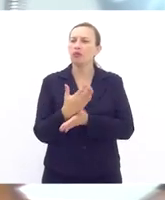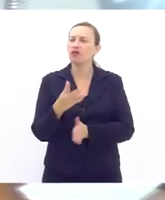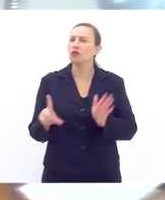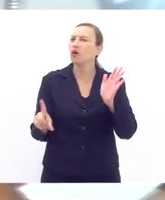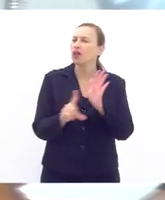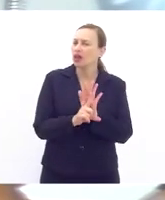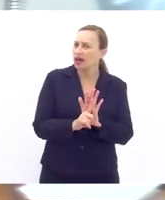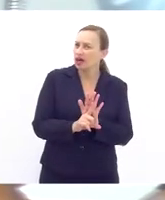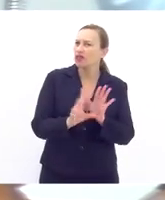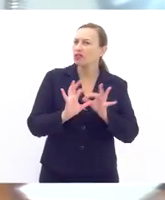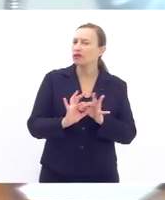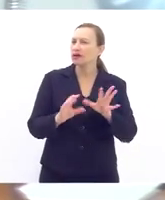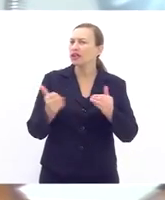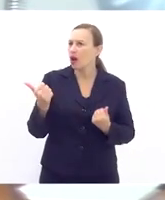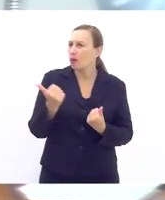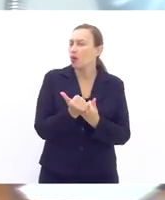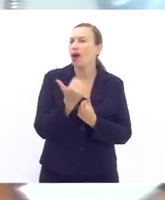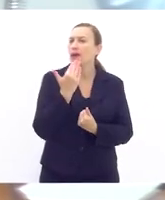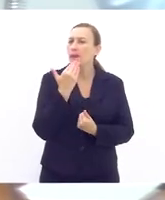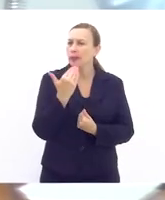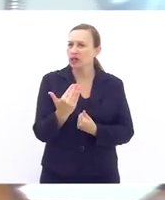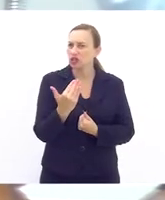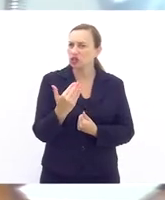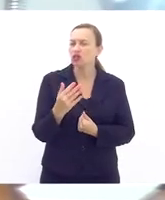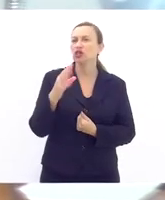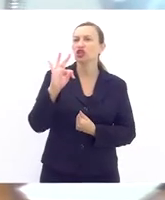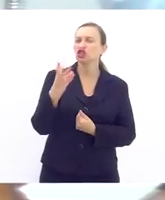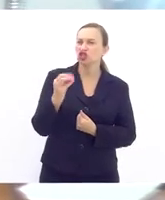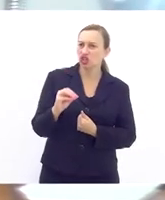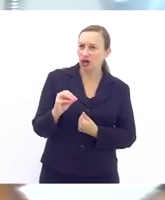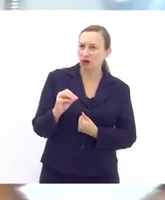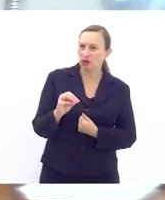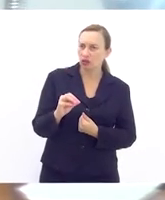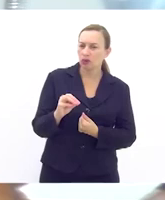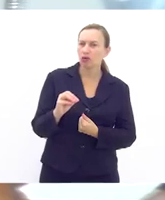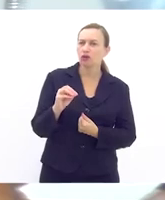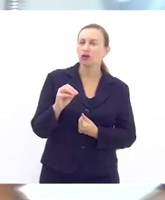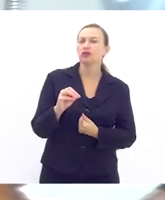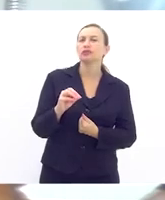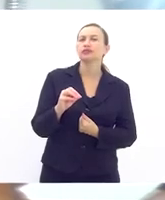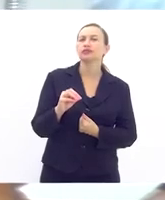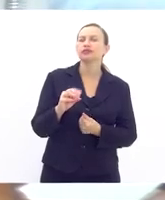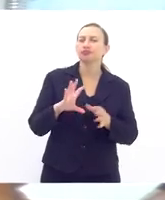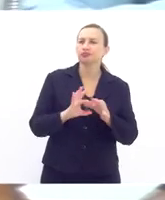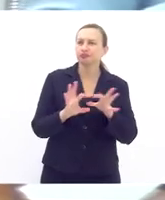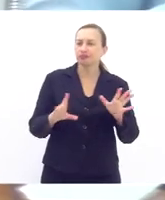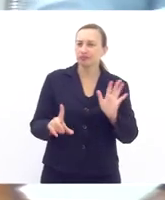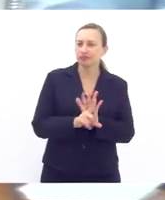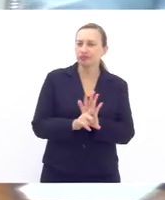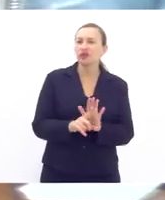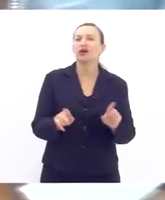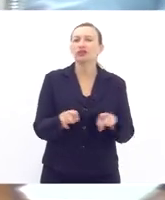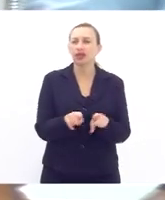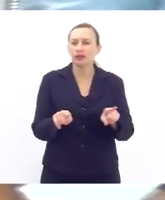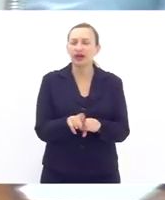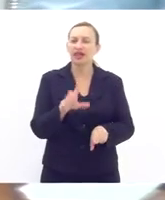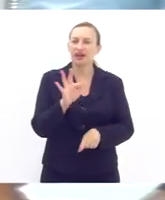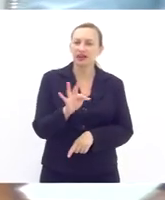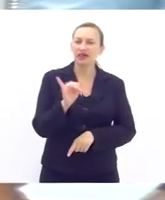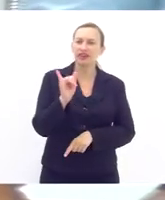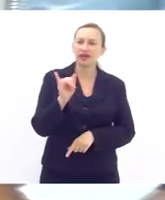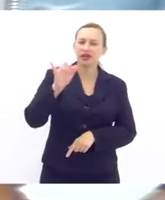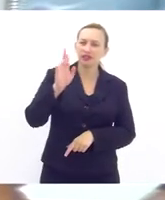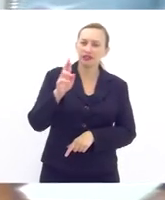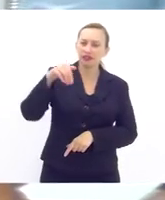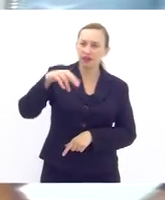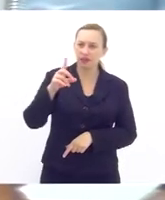sancionada inclusive foi apoiado e pedido pelo Tiago Pampulha a sanção dessa lei Firmino também preparou isso que